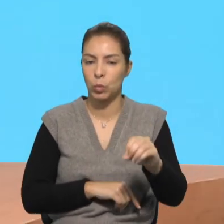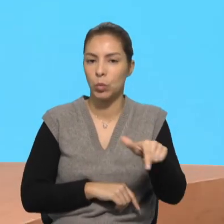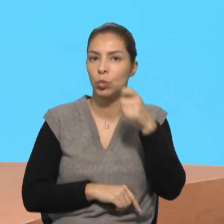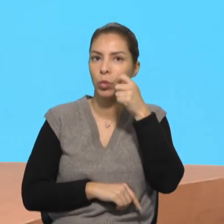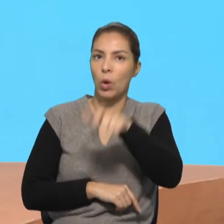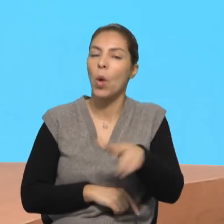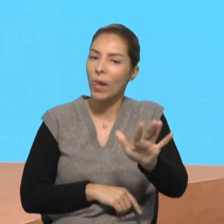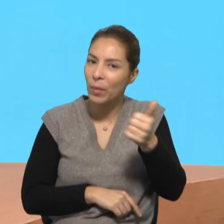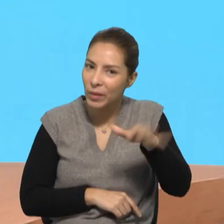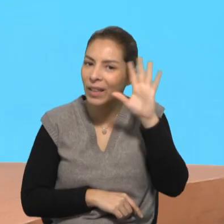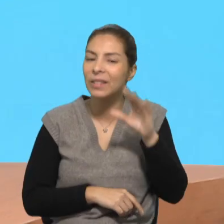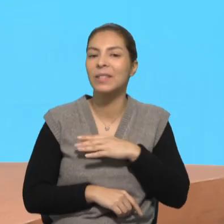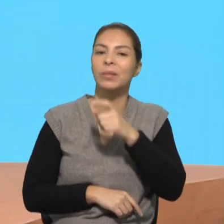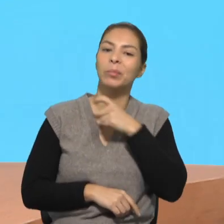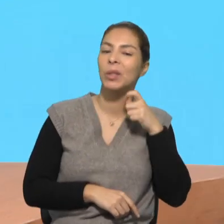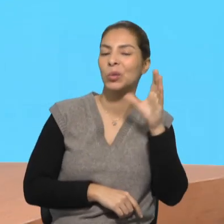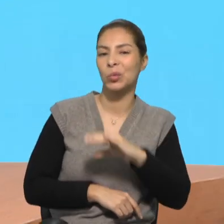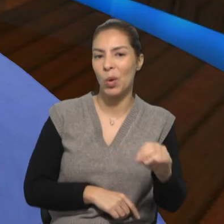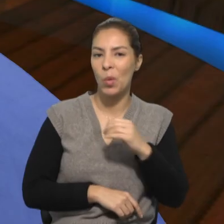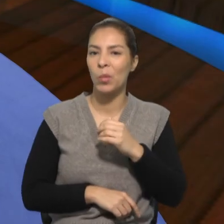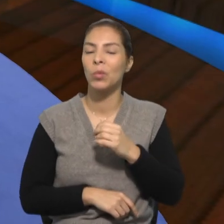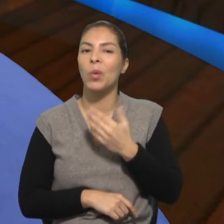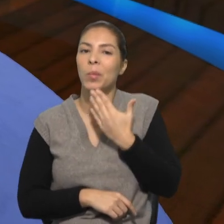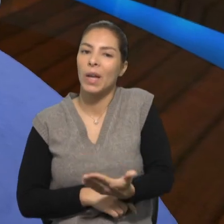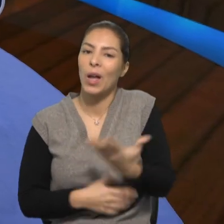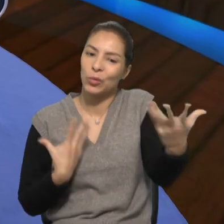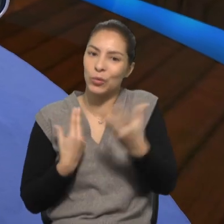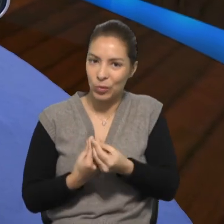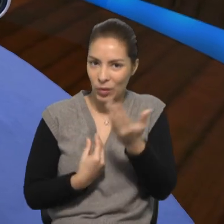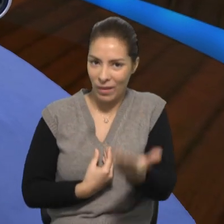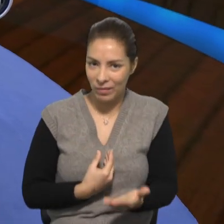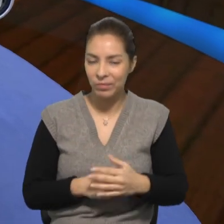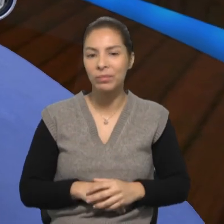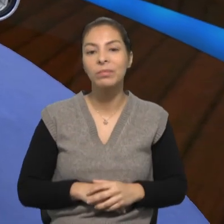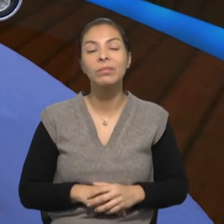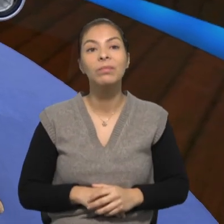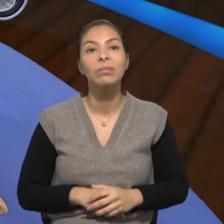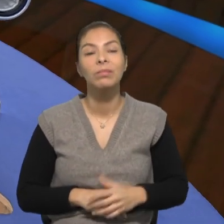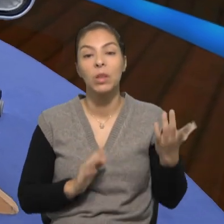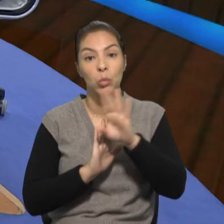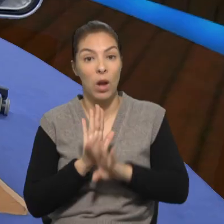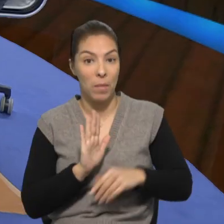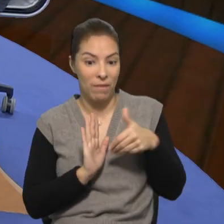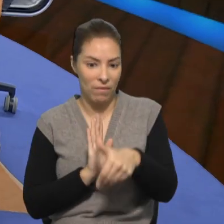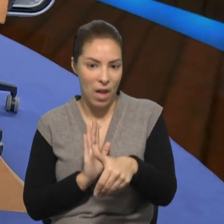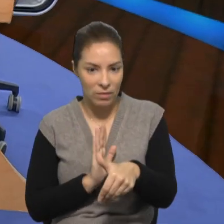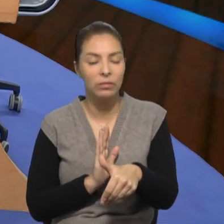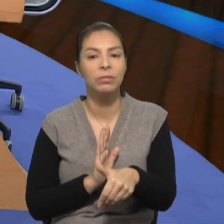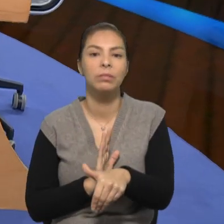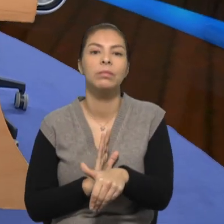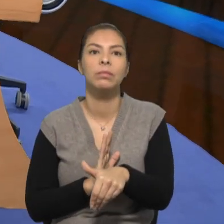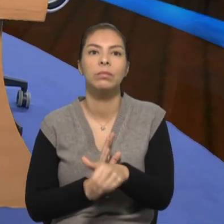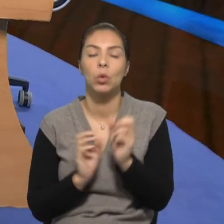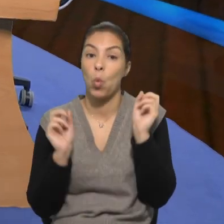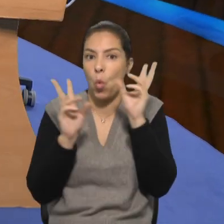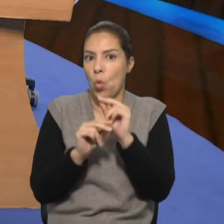Boa tarde. Obrigado, Padre João, por estar connosco, num programa em que vamos também aqui introduzir uma nova